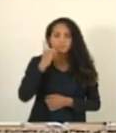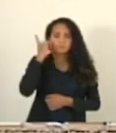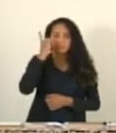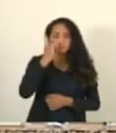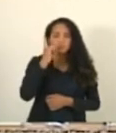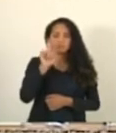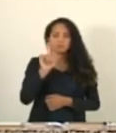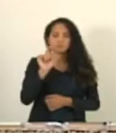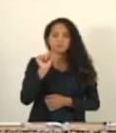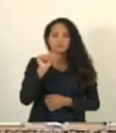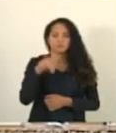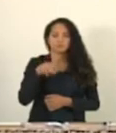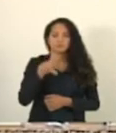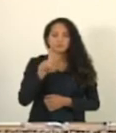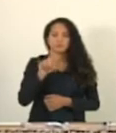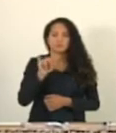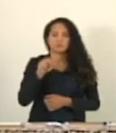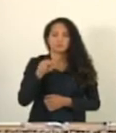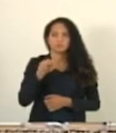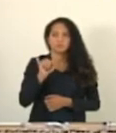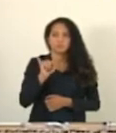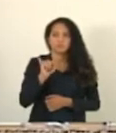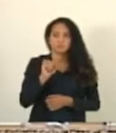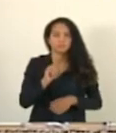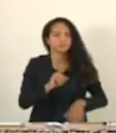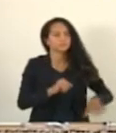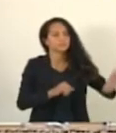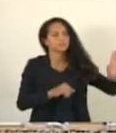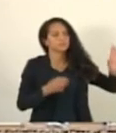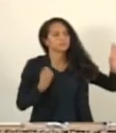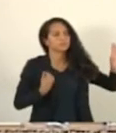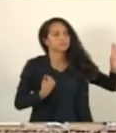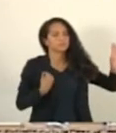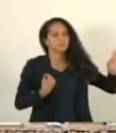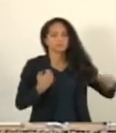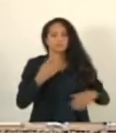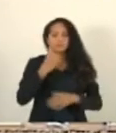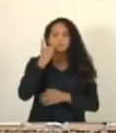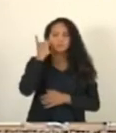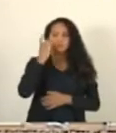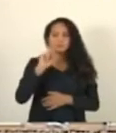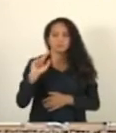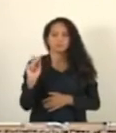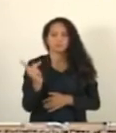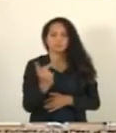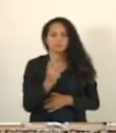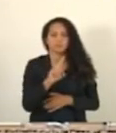Deputado Gandini. Presente, senhor presidente. Deputado Hudson Leal.